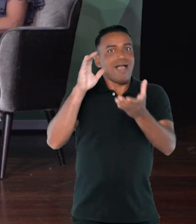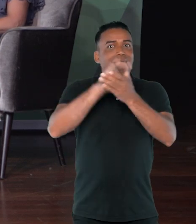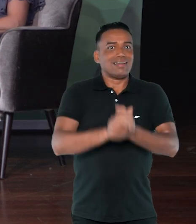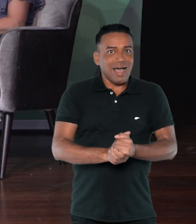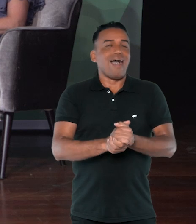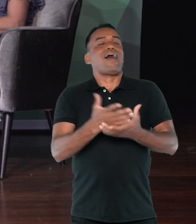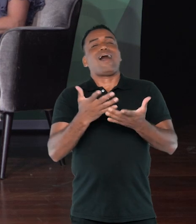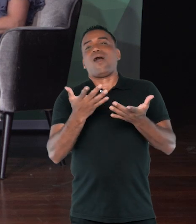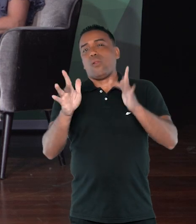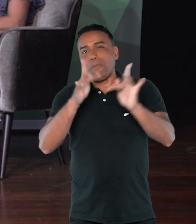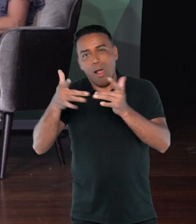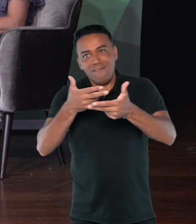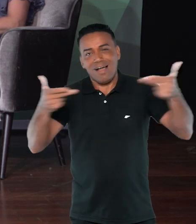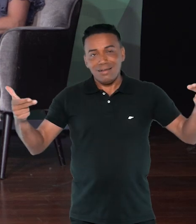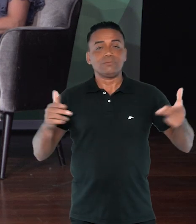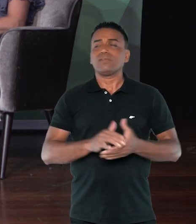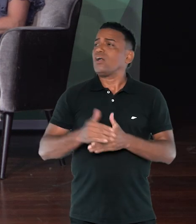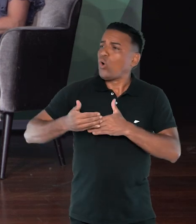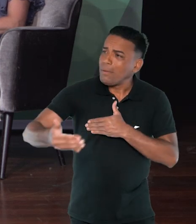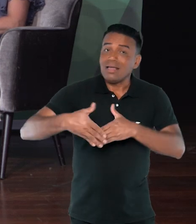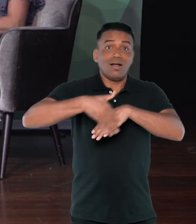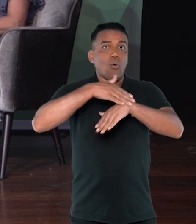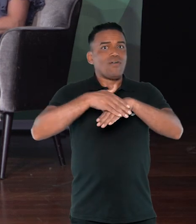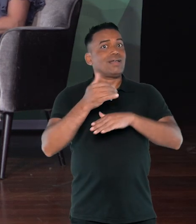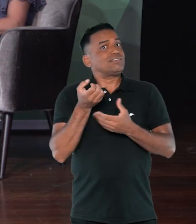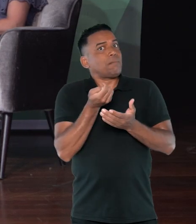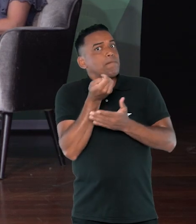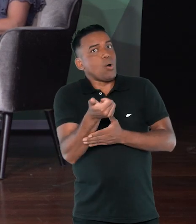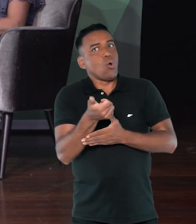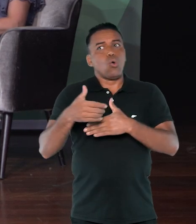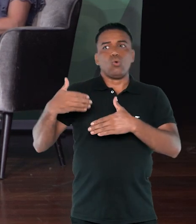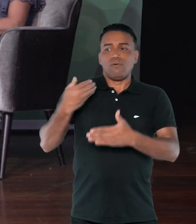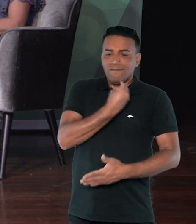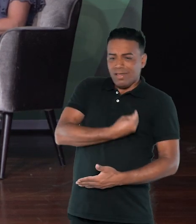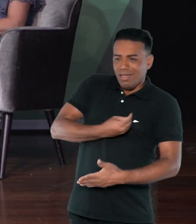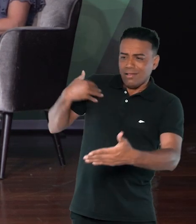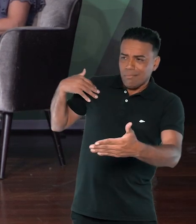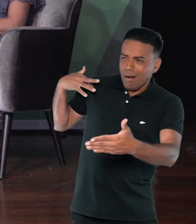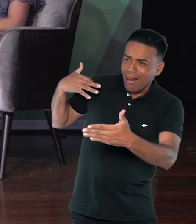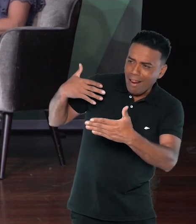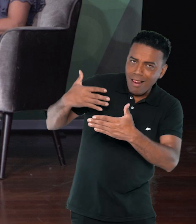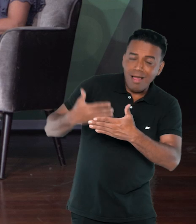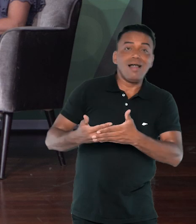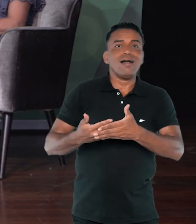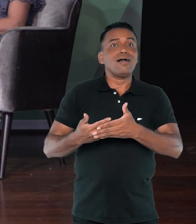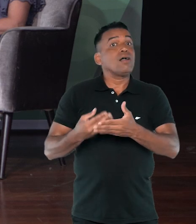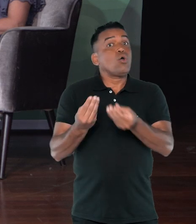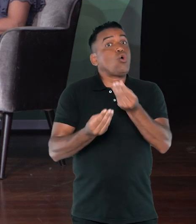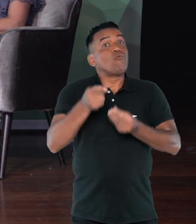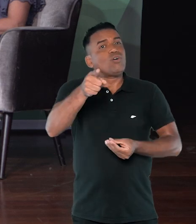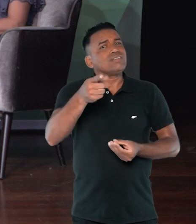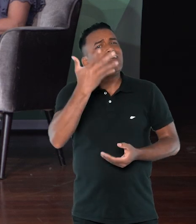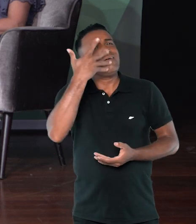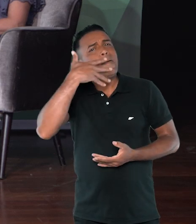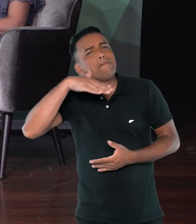a nossa conversa falando um pouco da sua trajetória, contar um pouquinho da menina, da